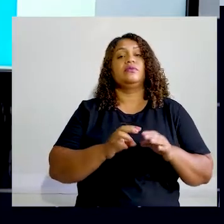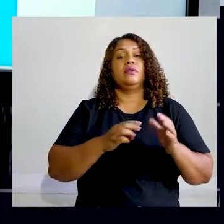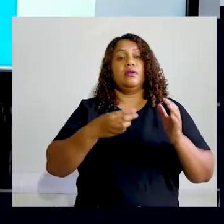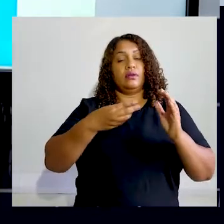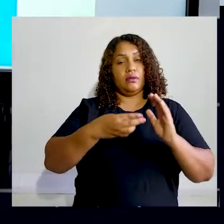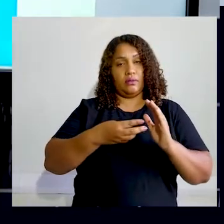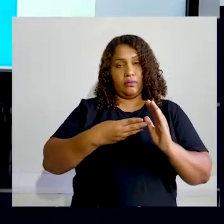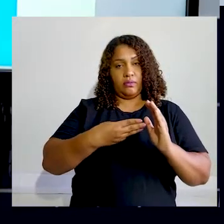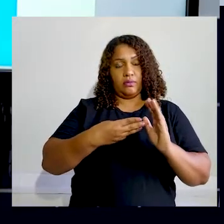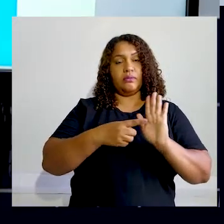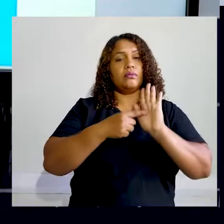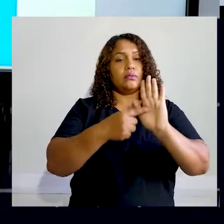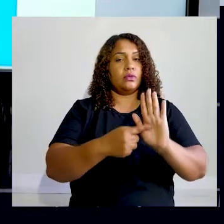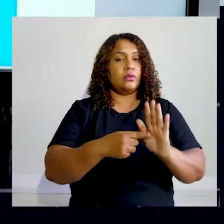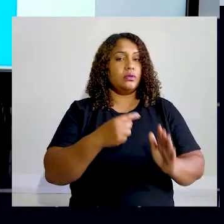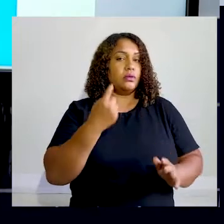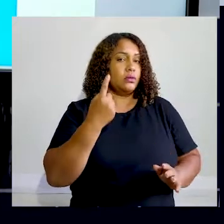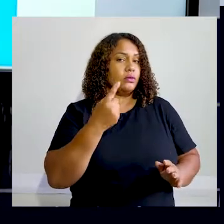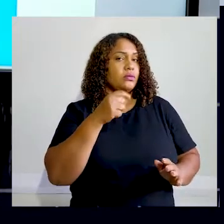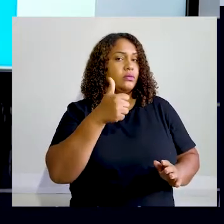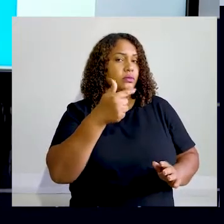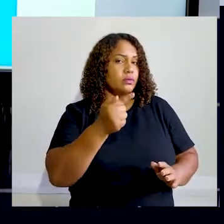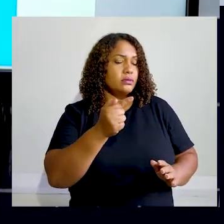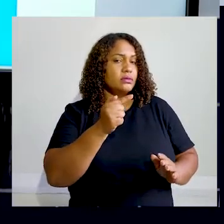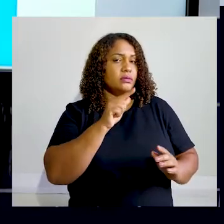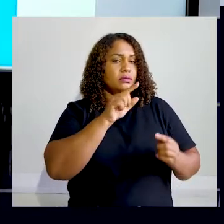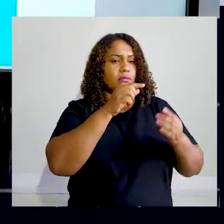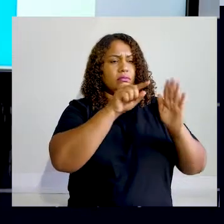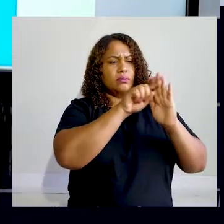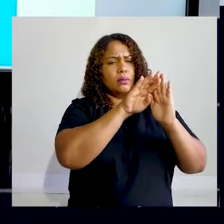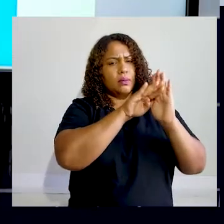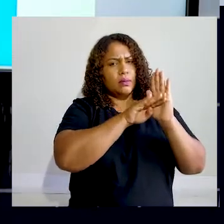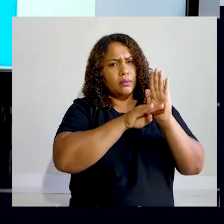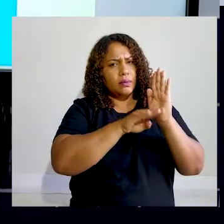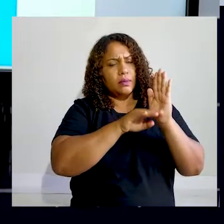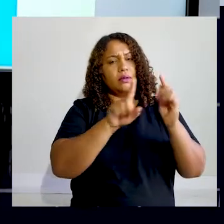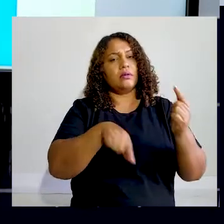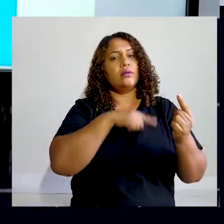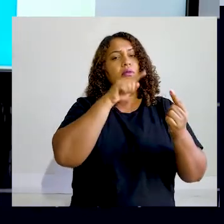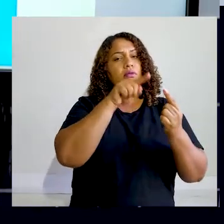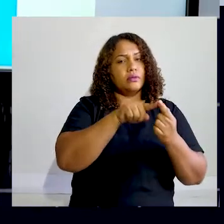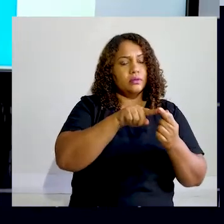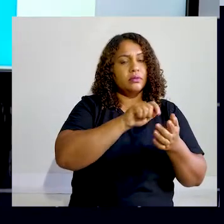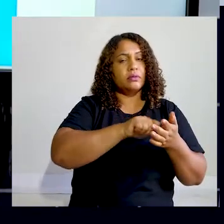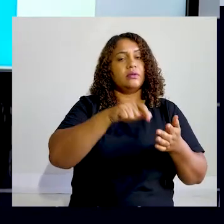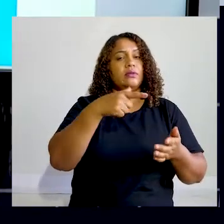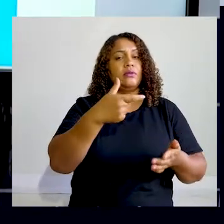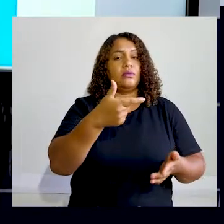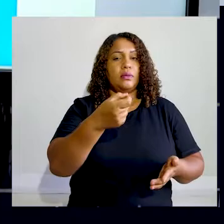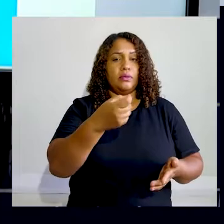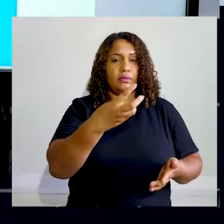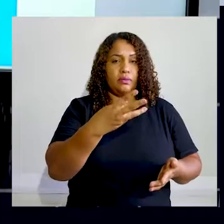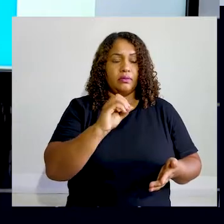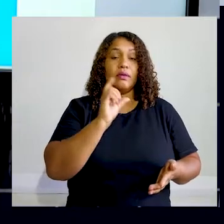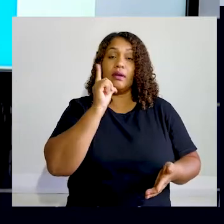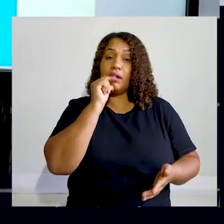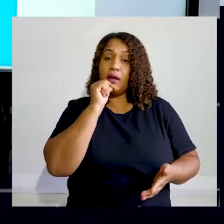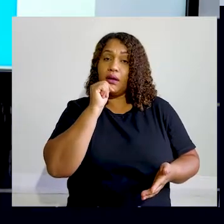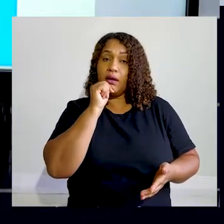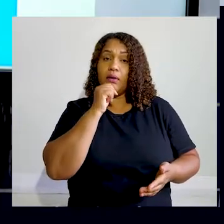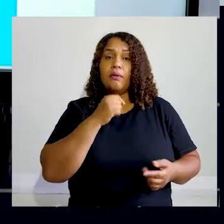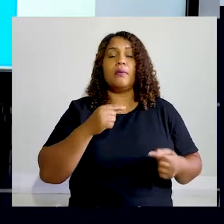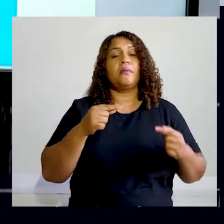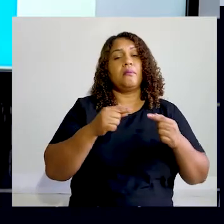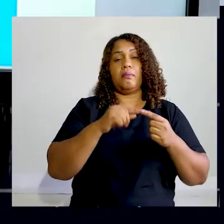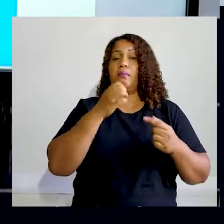a Unesco apresenta em um dos 17 Objetivos para o Desenvolvimento Sustentável da Agenda 2030 a água